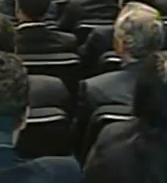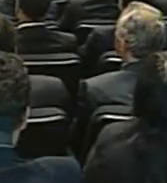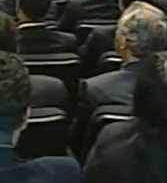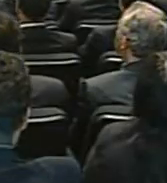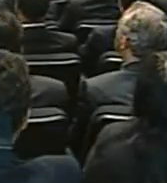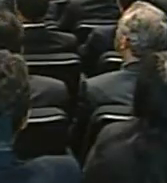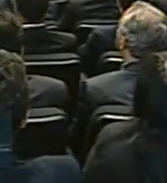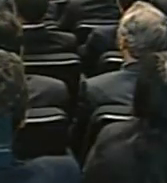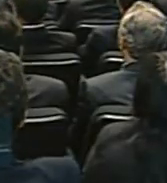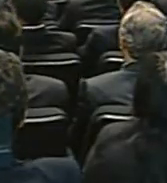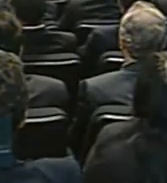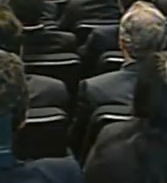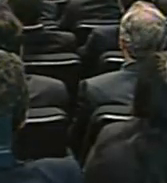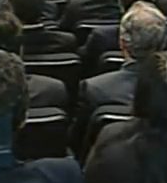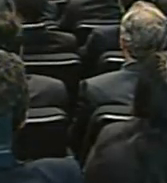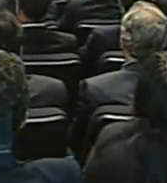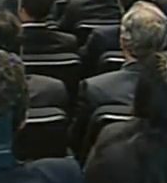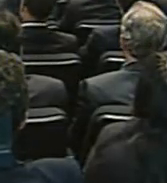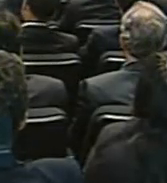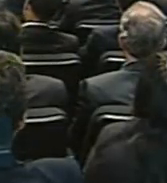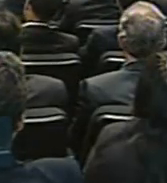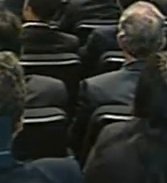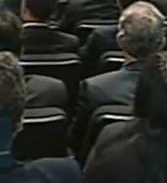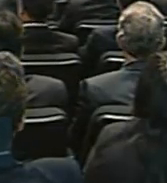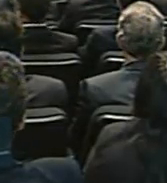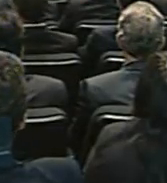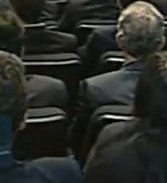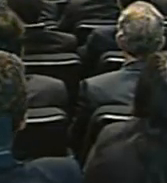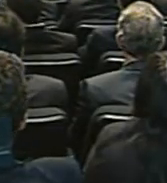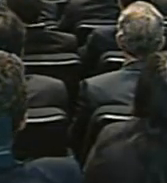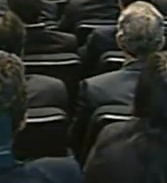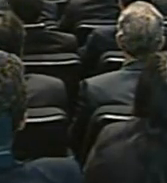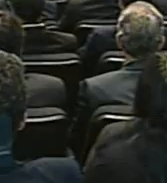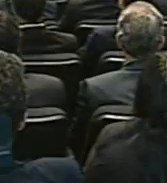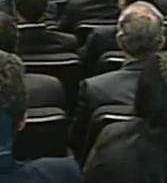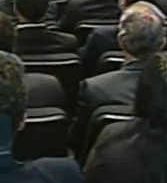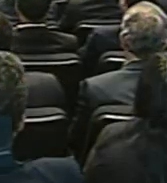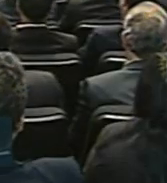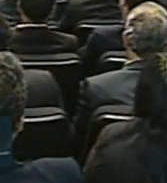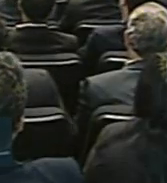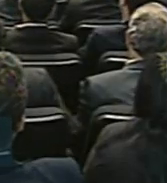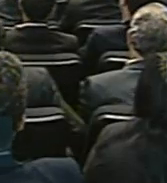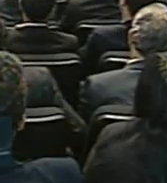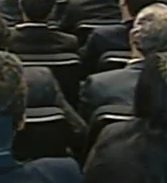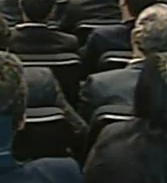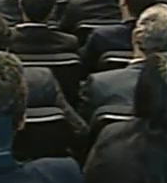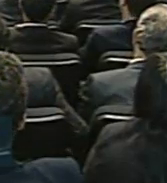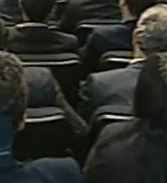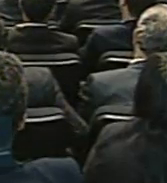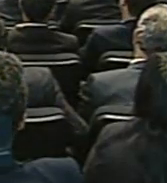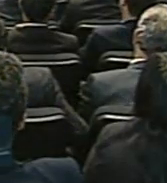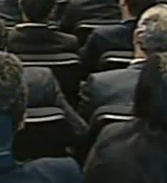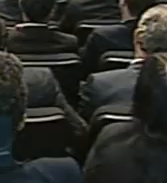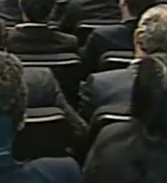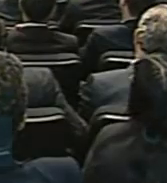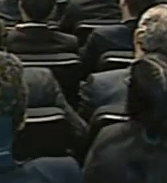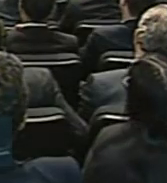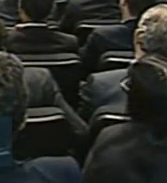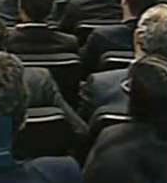Senhoras e senhores, com a palavra o ministro de Estado da Agricultura, Pecuária e Abastecimento, senhor Mendes Ribeiro